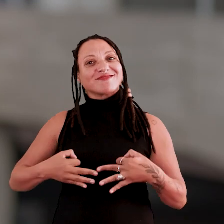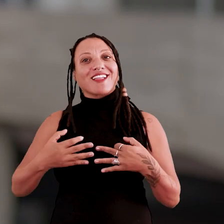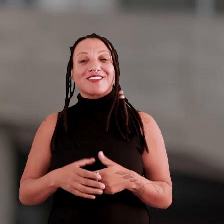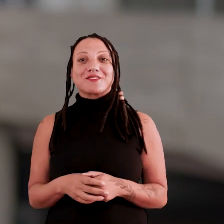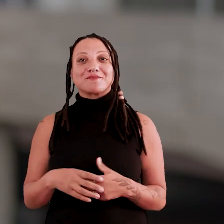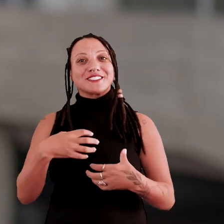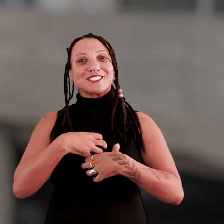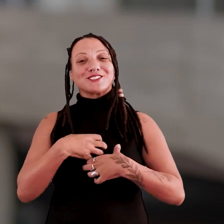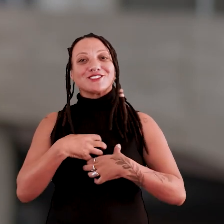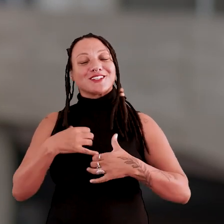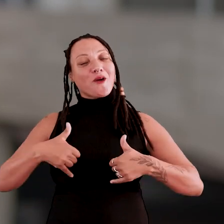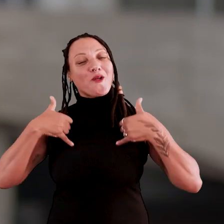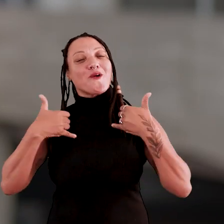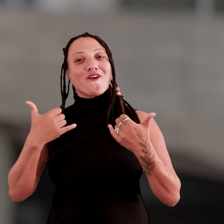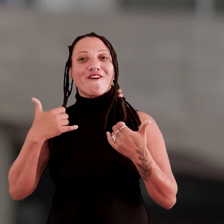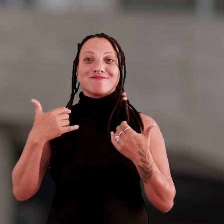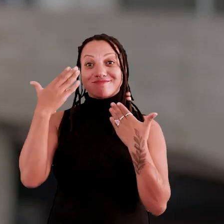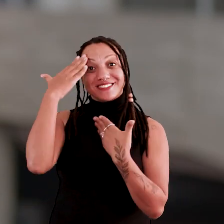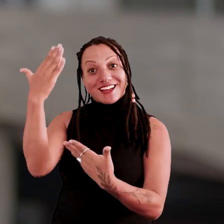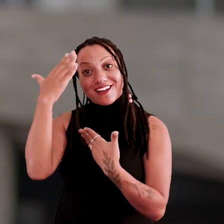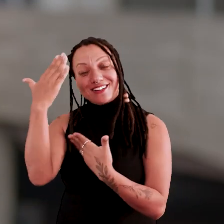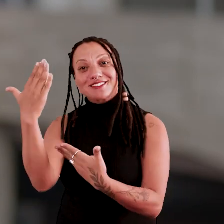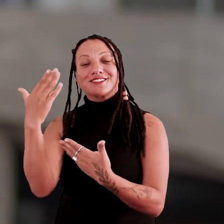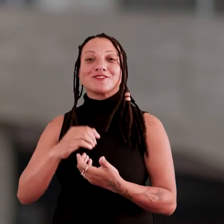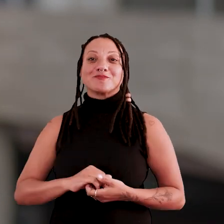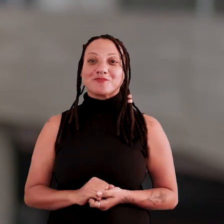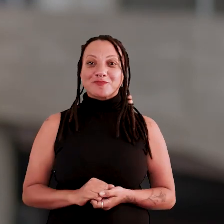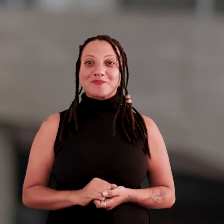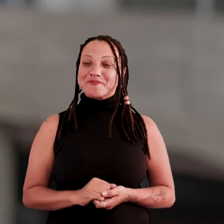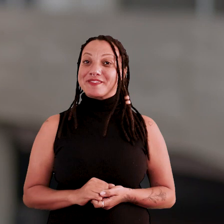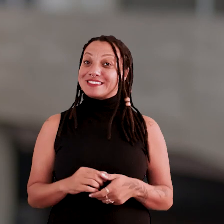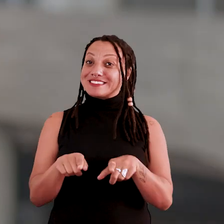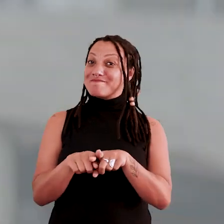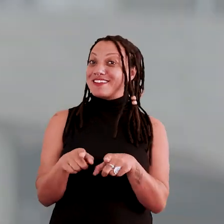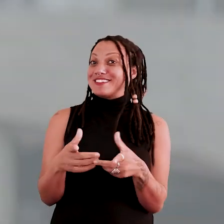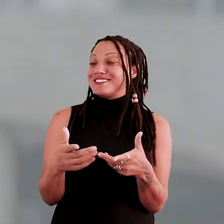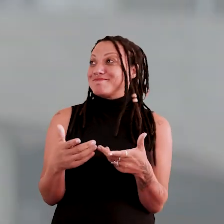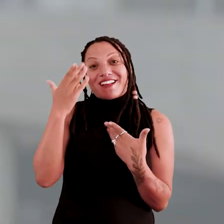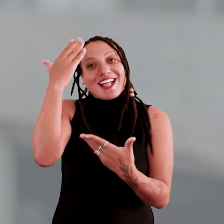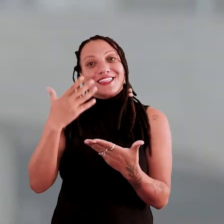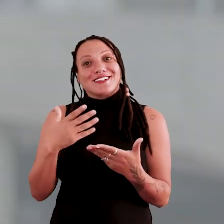no meu trabalho, eu acho que agora me sinto mais contemplado ainda, então é isso. Obrigado.